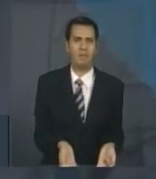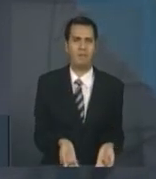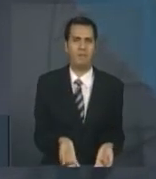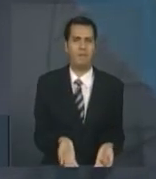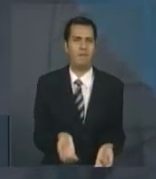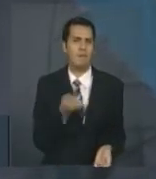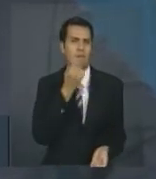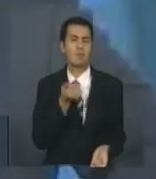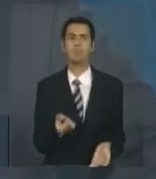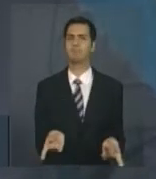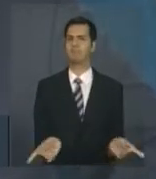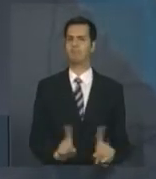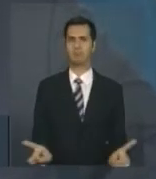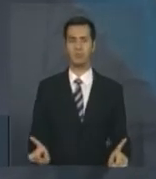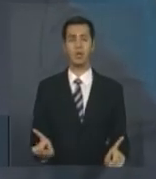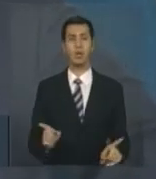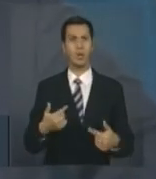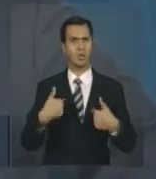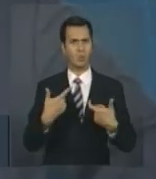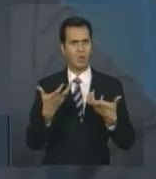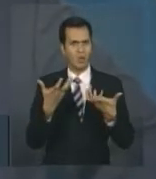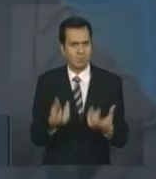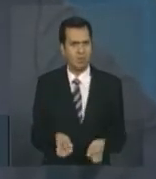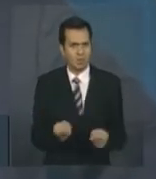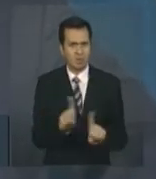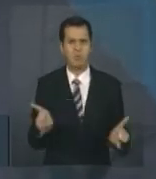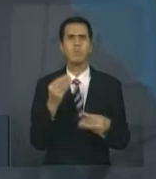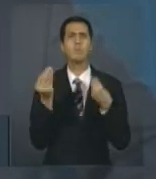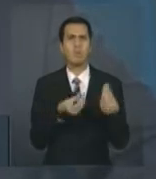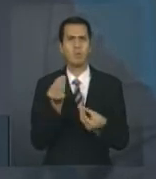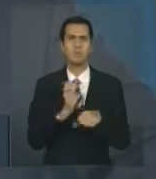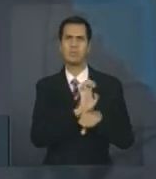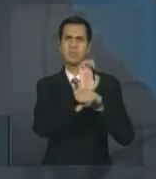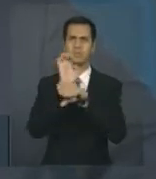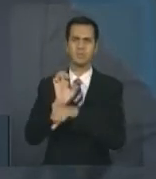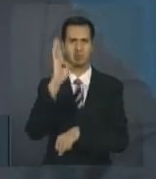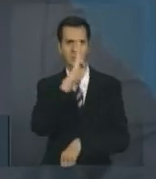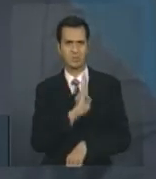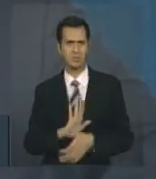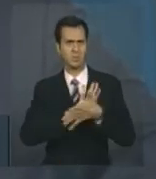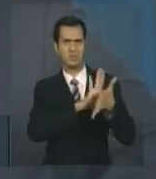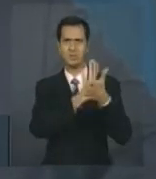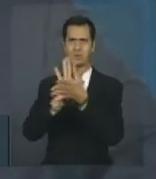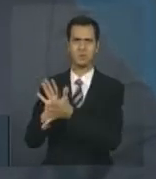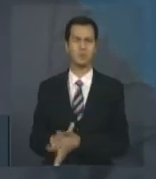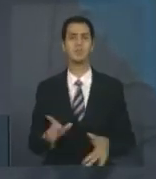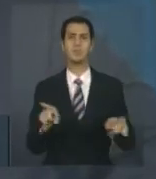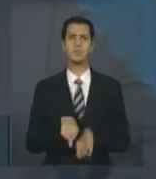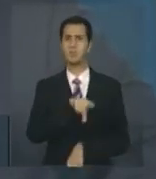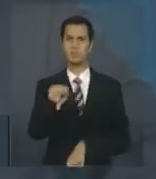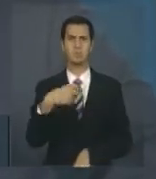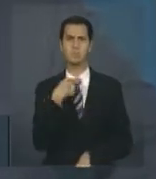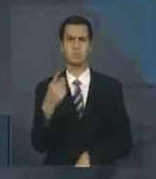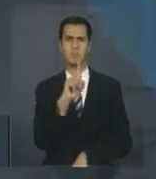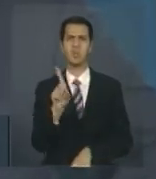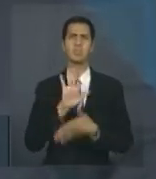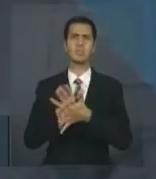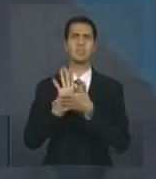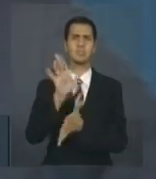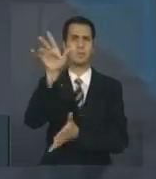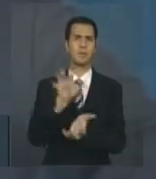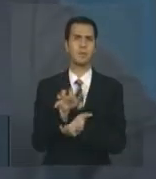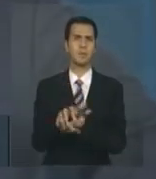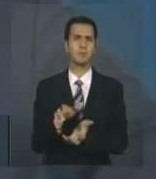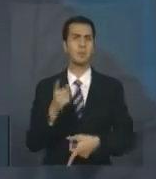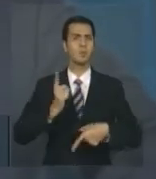aceito discriminação a nenhum estado do Brasil, não também se pode discriminar o estado de Pernambuco, por ser o